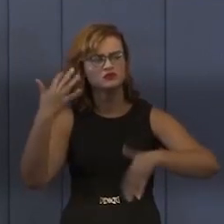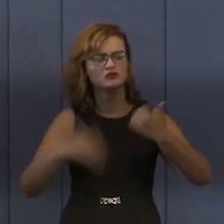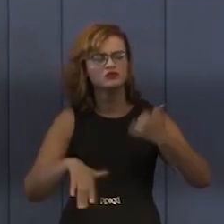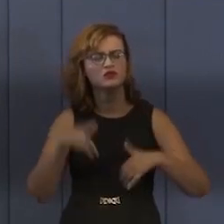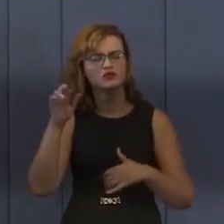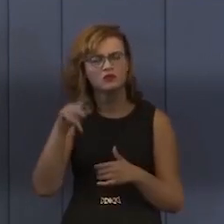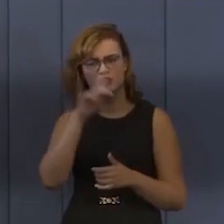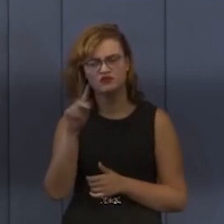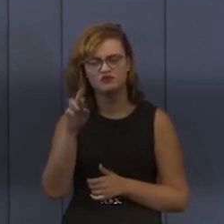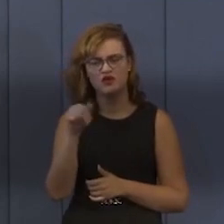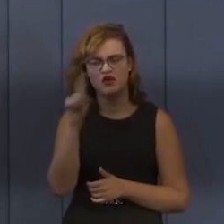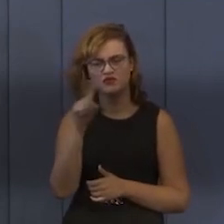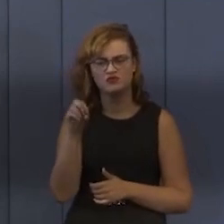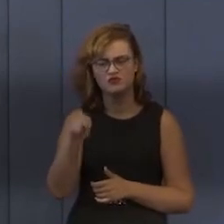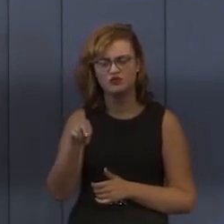profundamente explorado